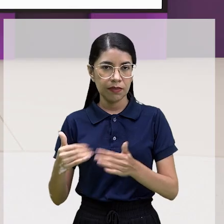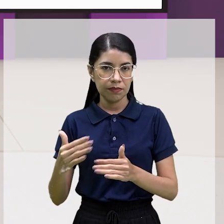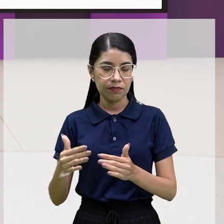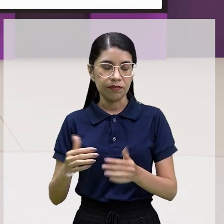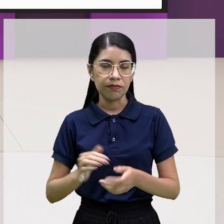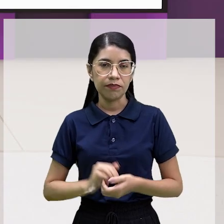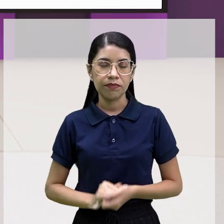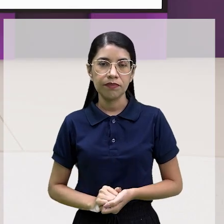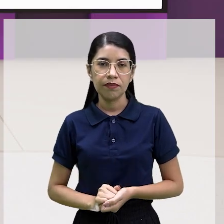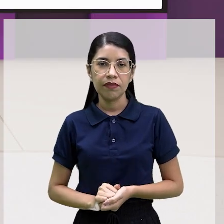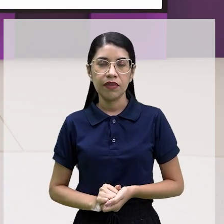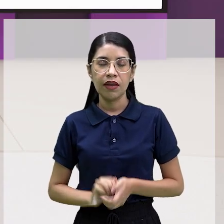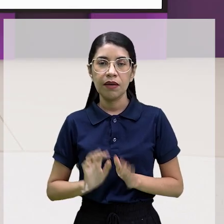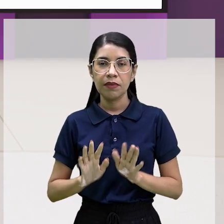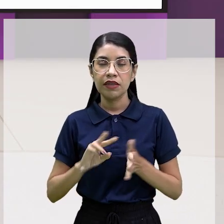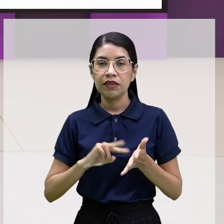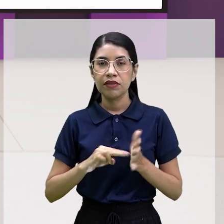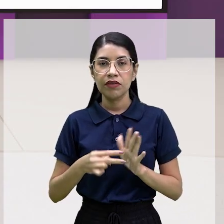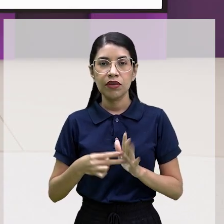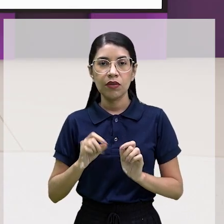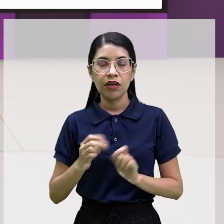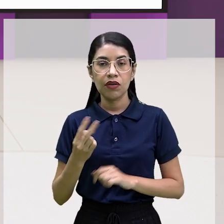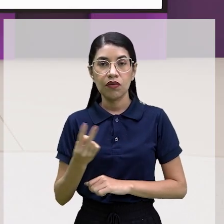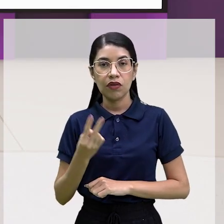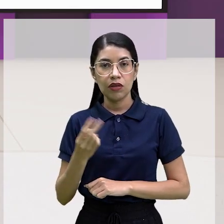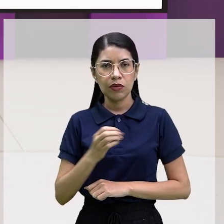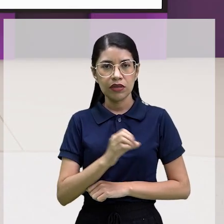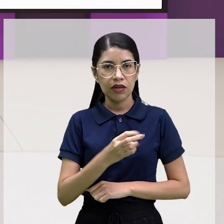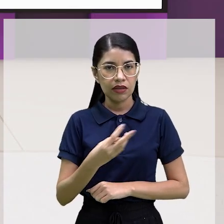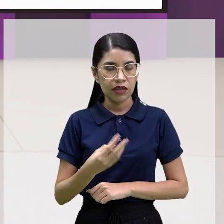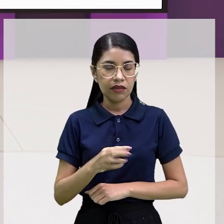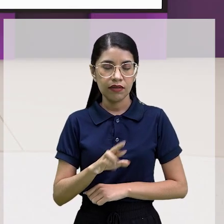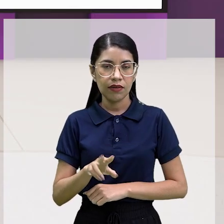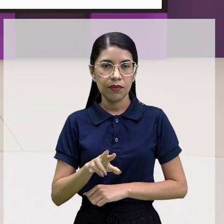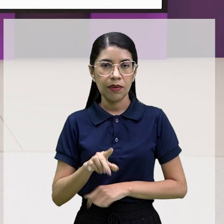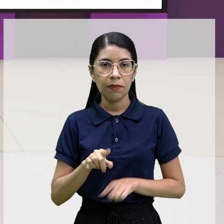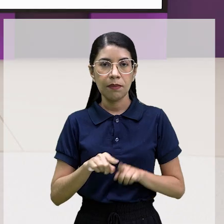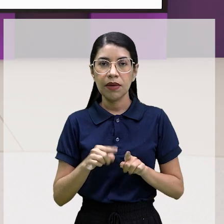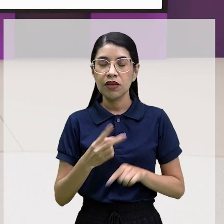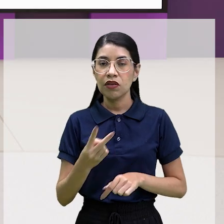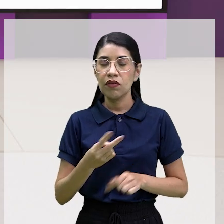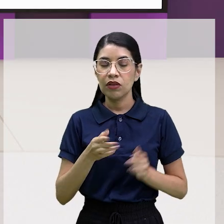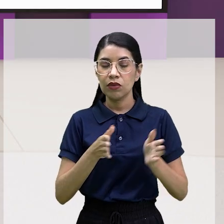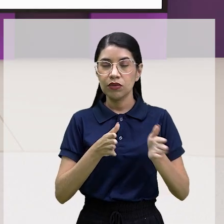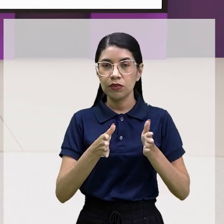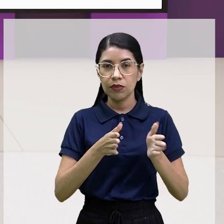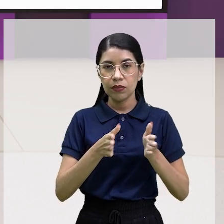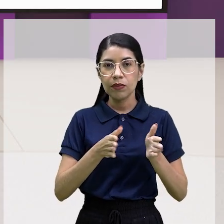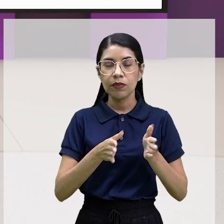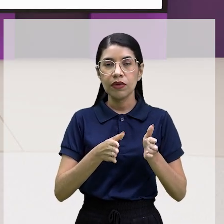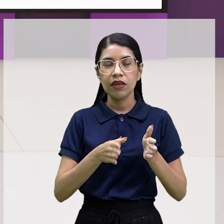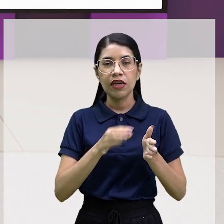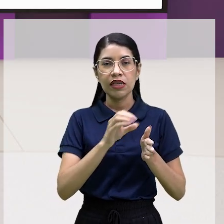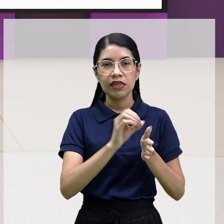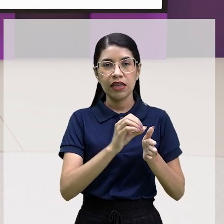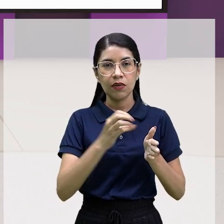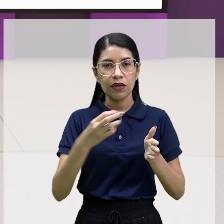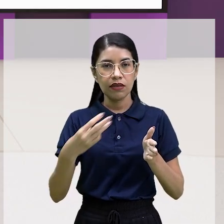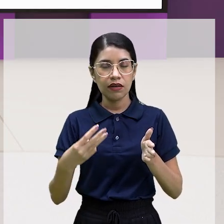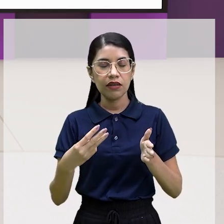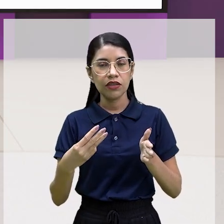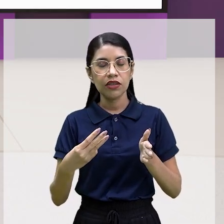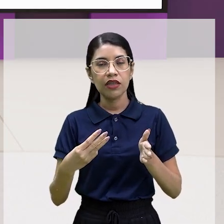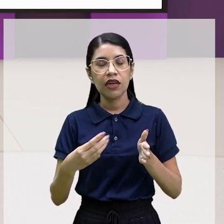a 15. O que é que significa? Os valores são 0 e 3? Não. São valores que estão dentro desse intervalo. E